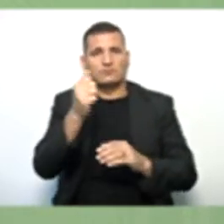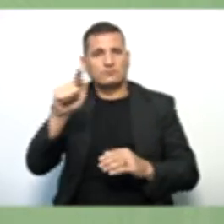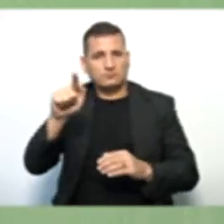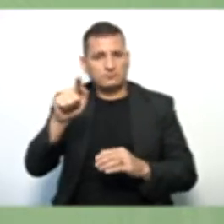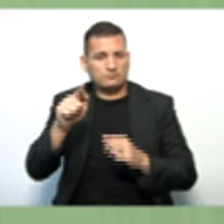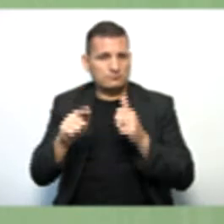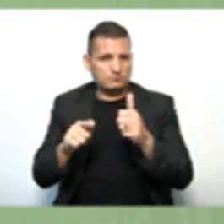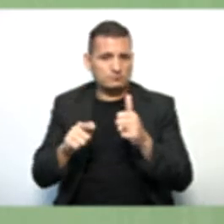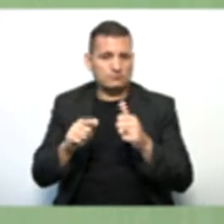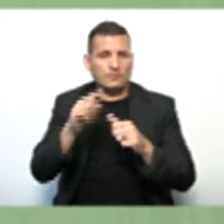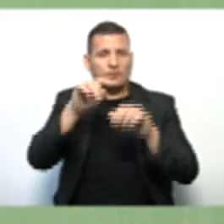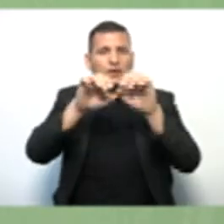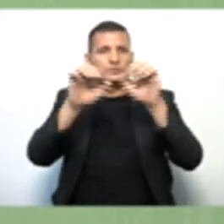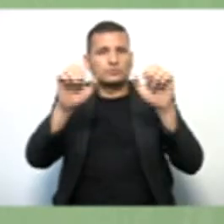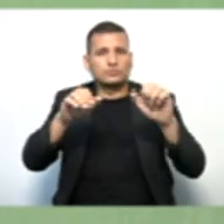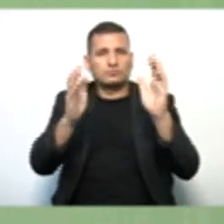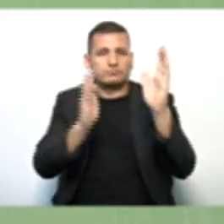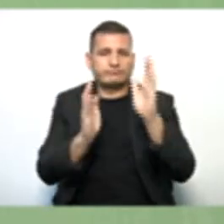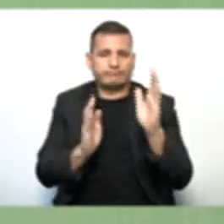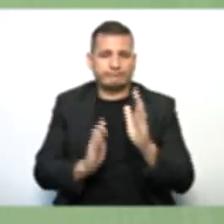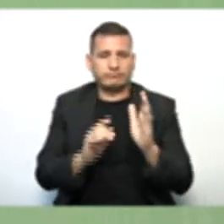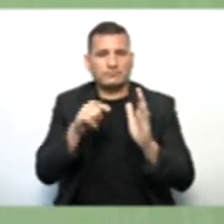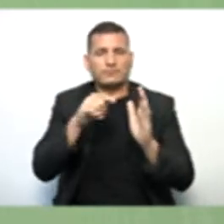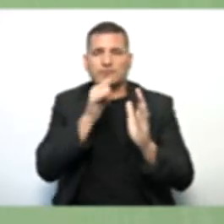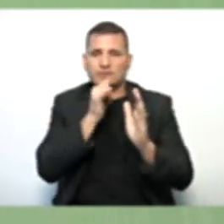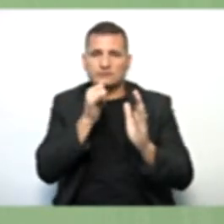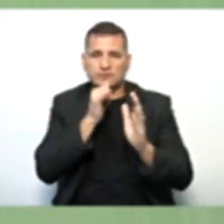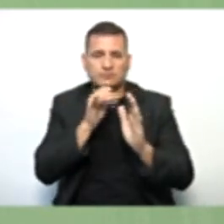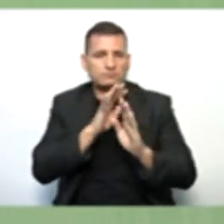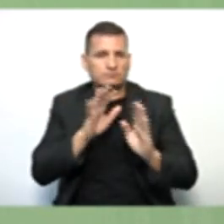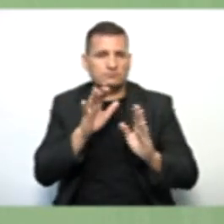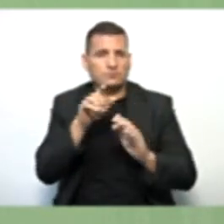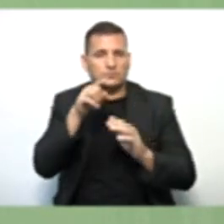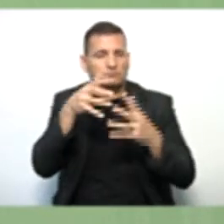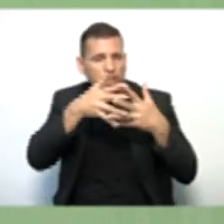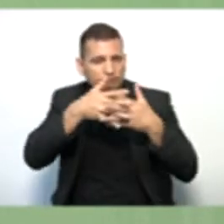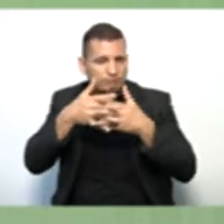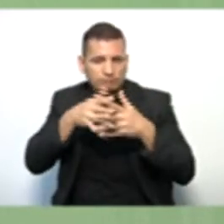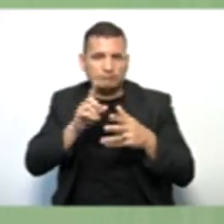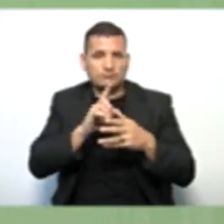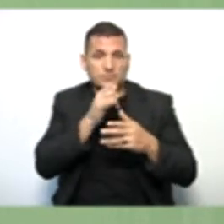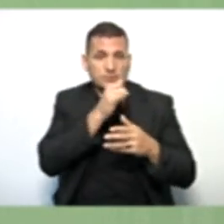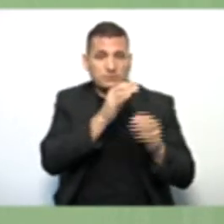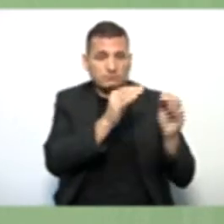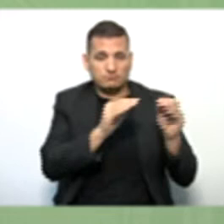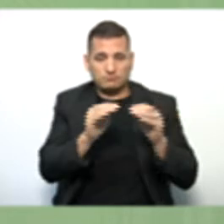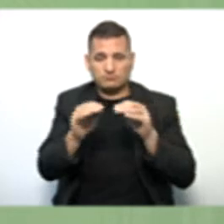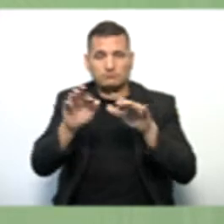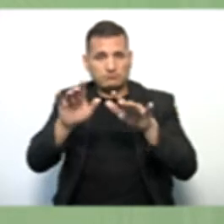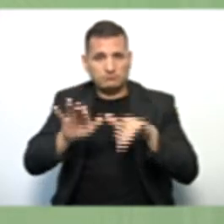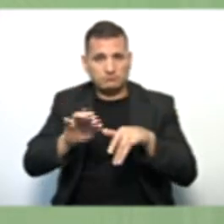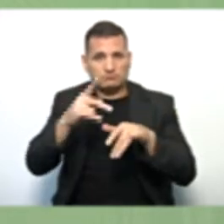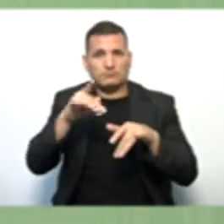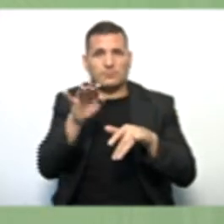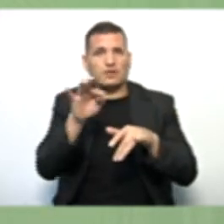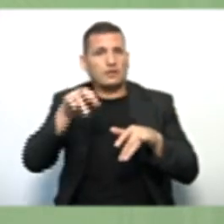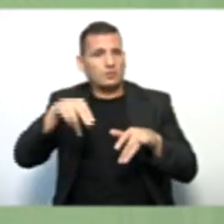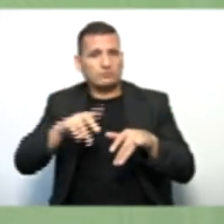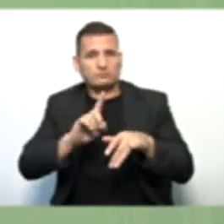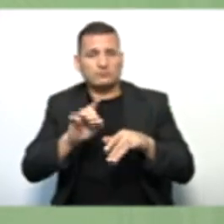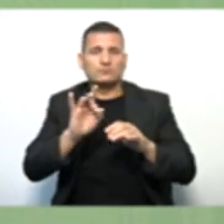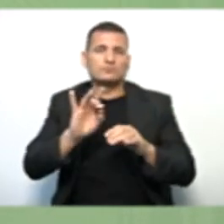bom? Isso tudo está de forma exemplificativa e você não vai se confundir na hora de indentar no Python. Apenas